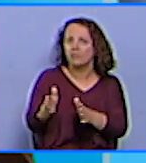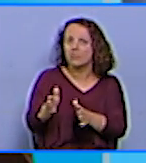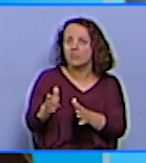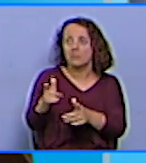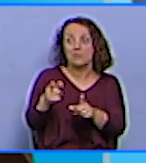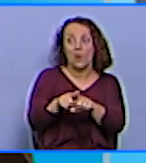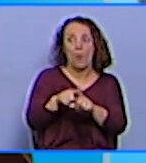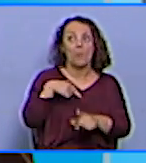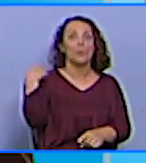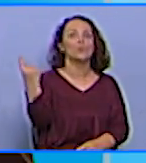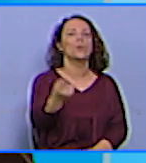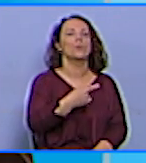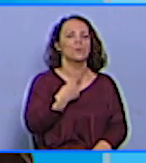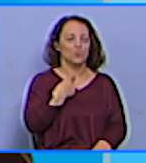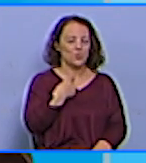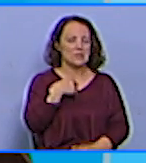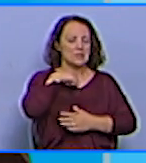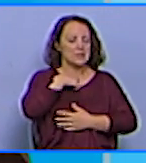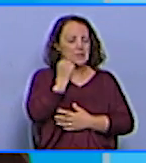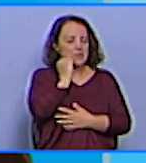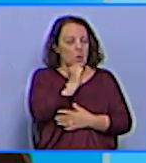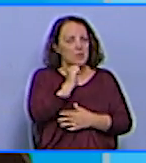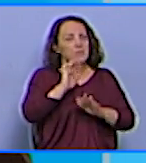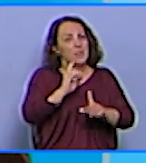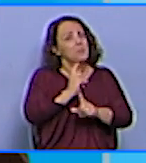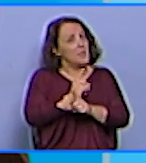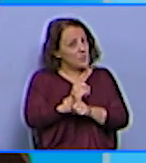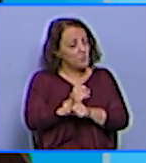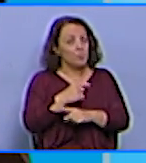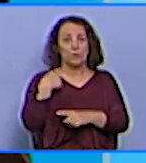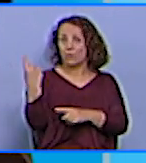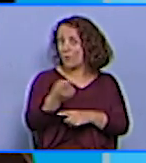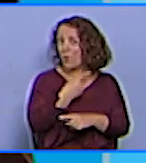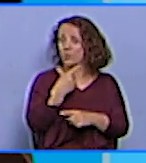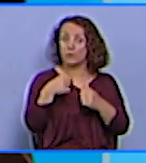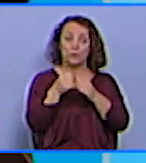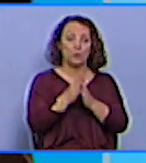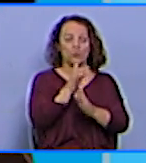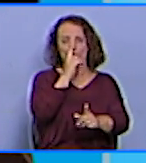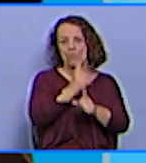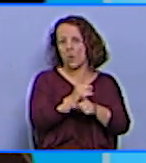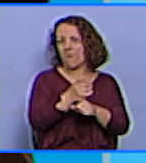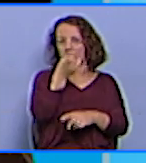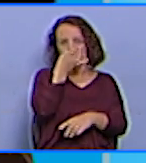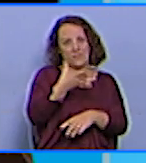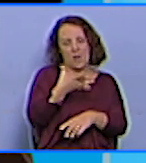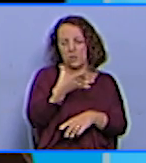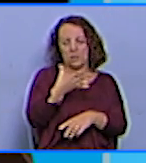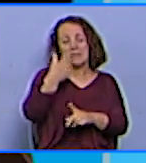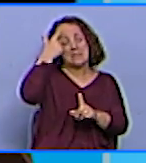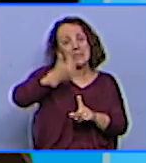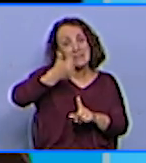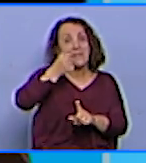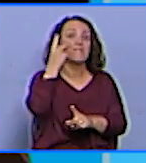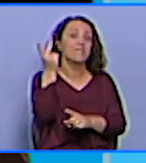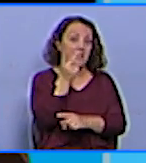nós, por mais que nos doa, porque nós vivemos neste momento dessa fragilidade para podermos ter a vida.